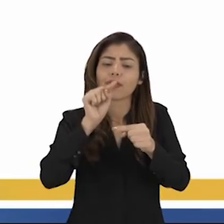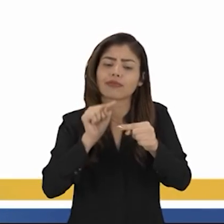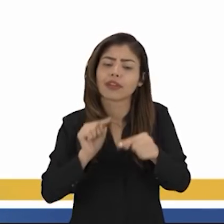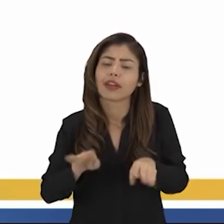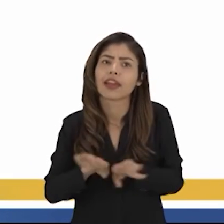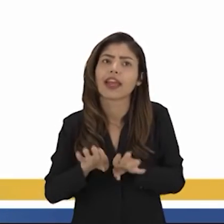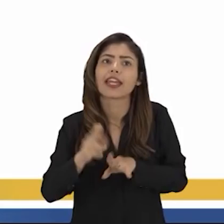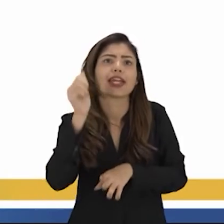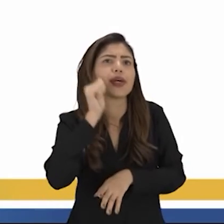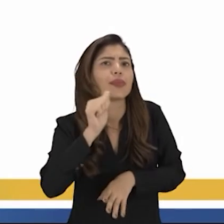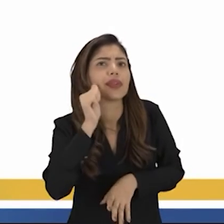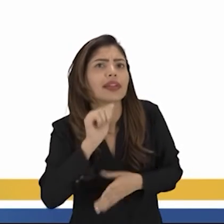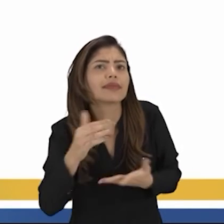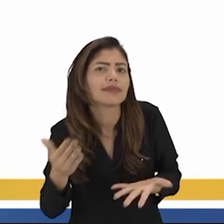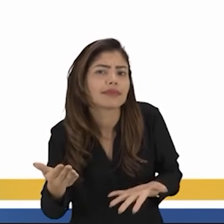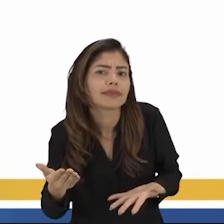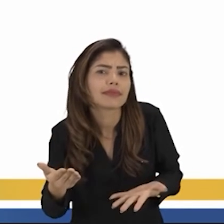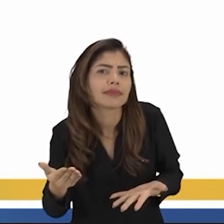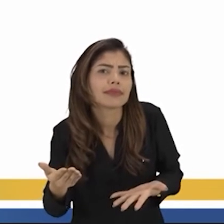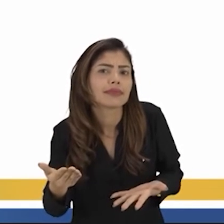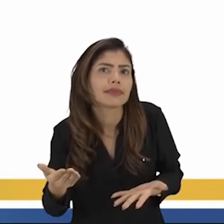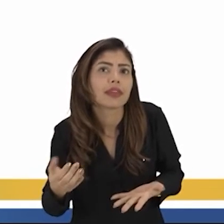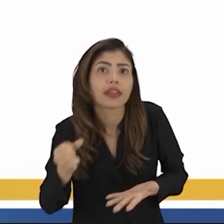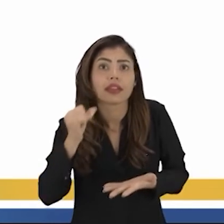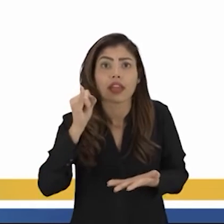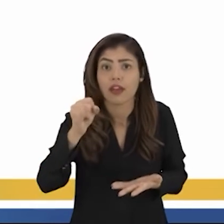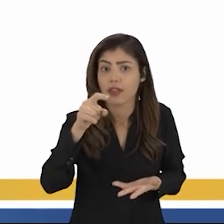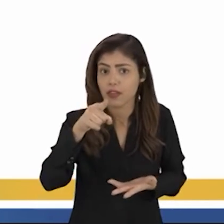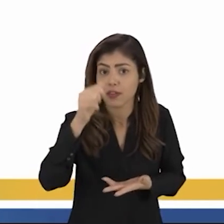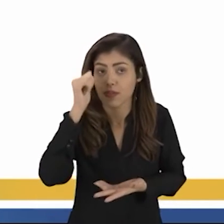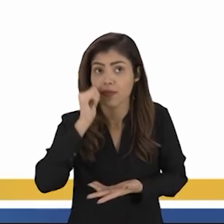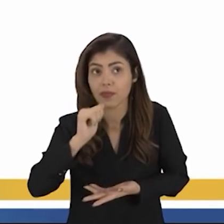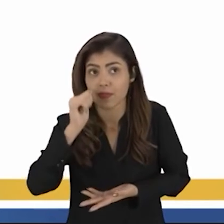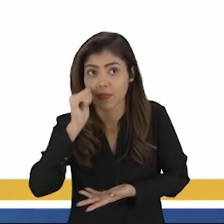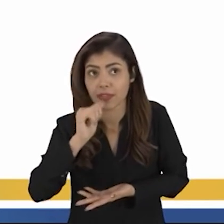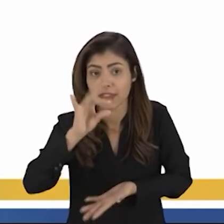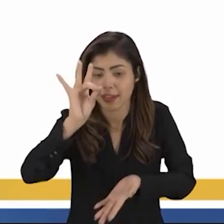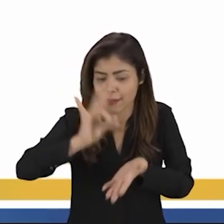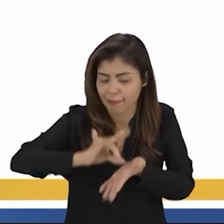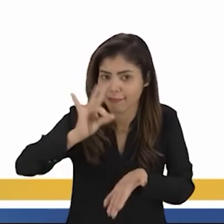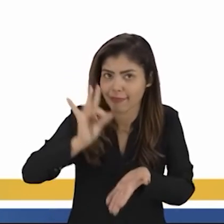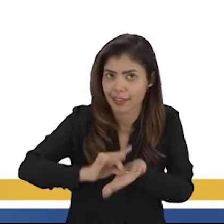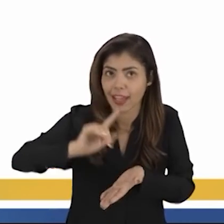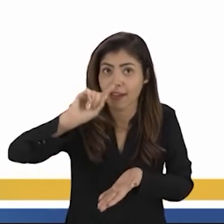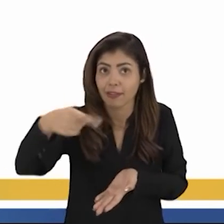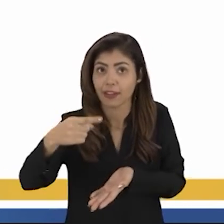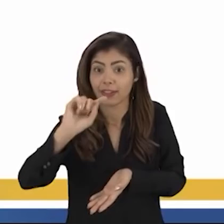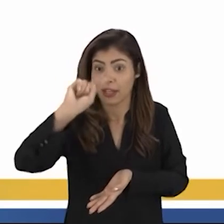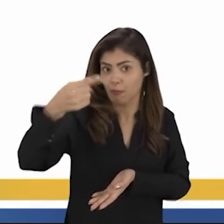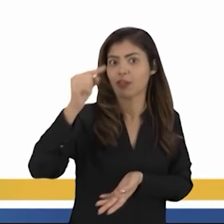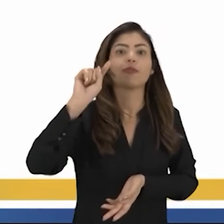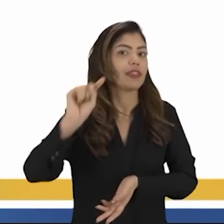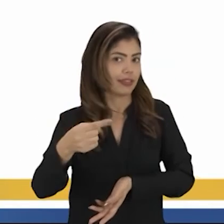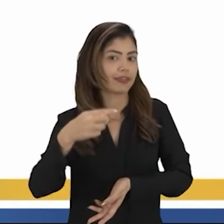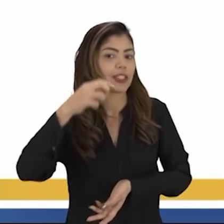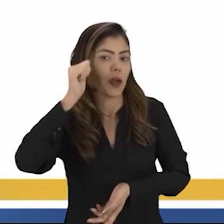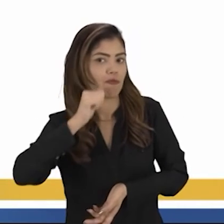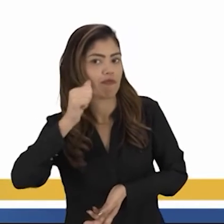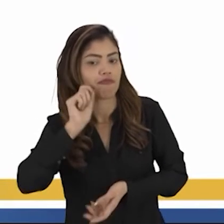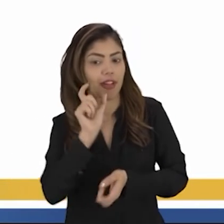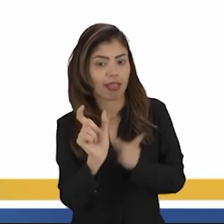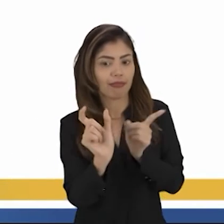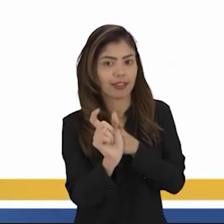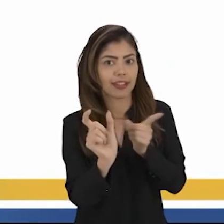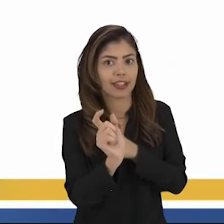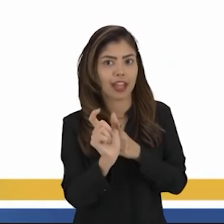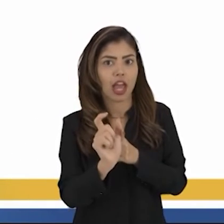essa oração e a mulher, né? Se você fosse mulher, certamente colocaria a vírgula depois da mulher. Por quê?